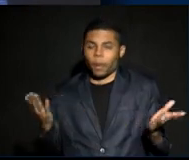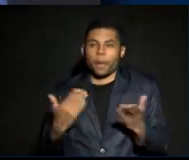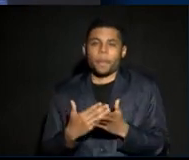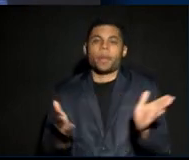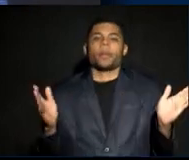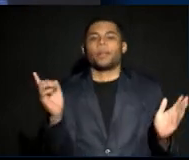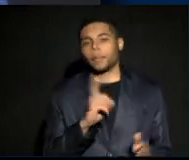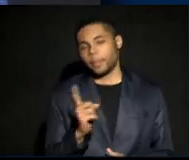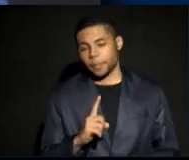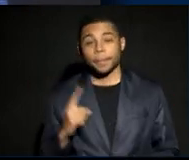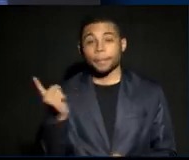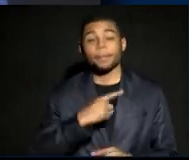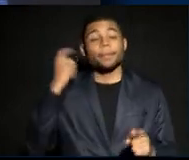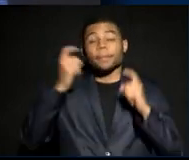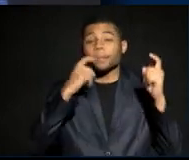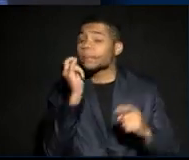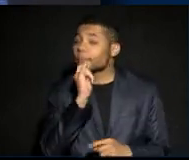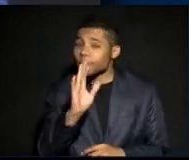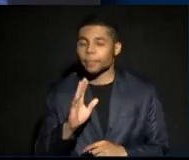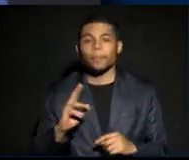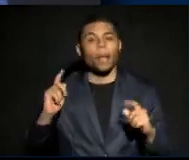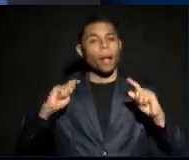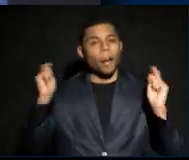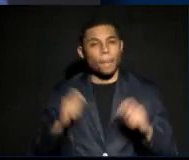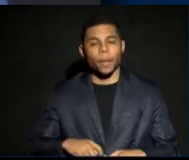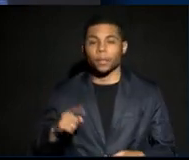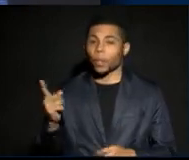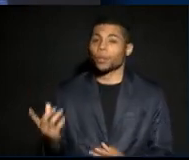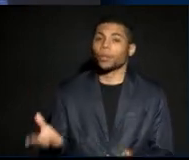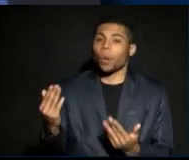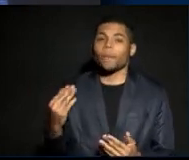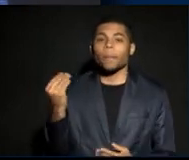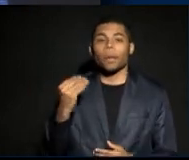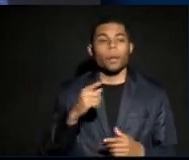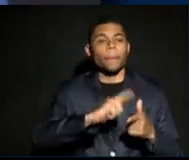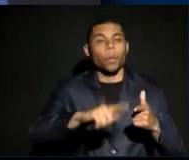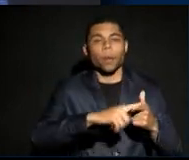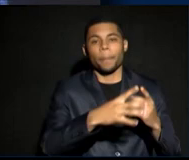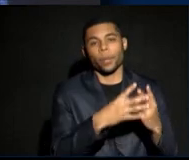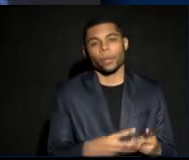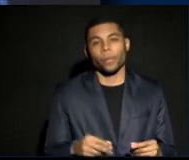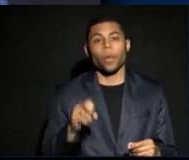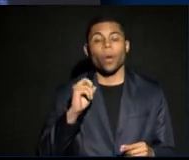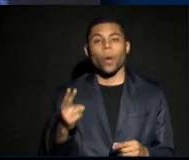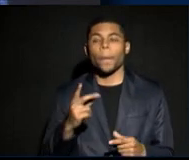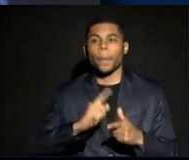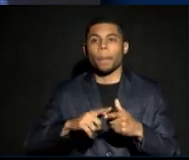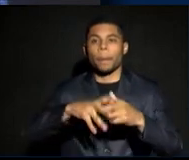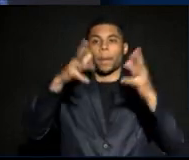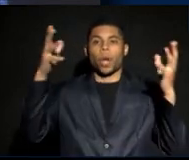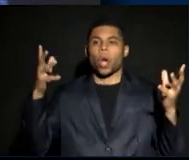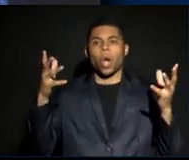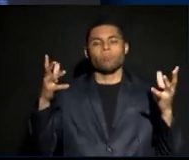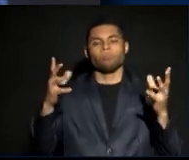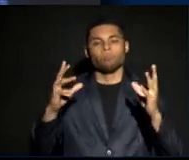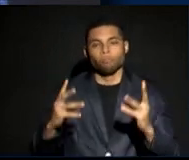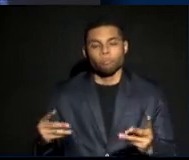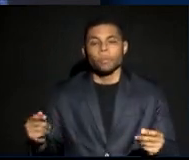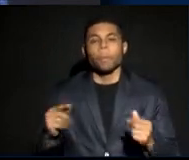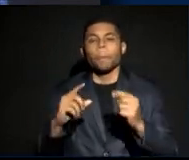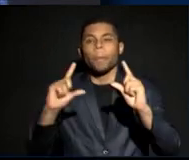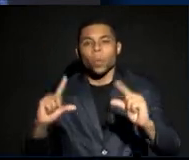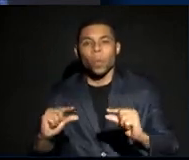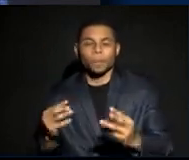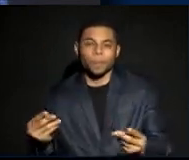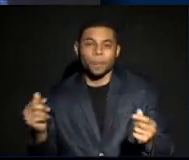a porta aberta a gente se preocupa por exemplo com a capacidade dos jovens resolver um problema ou de quebrar um problema maior em problemas menores E